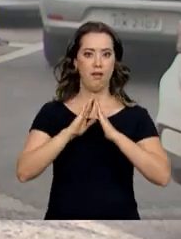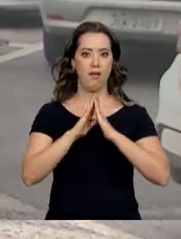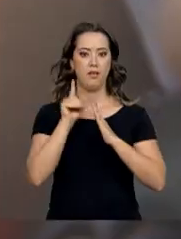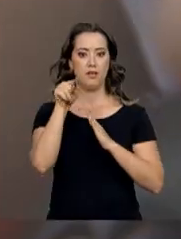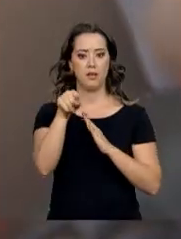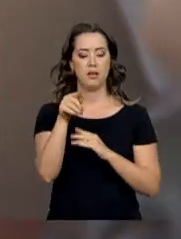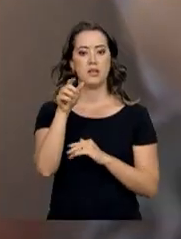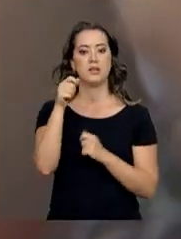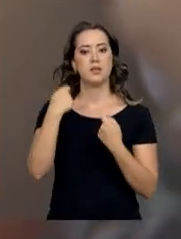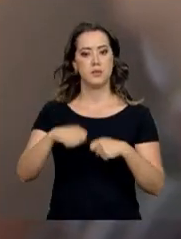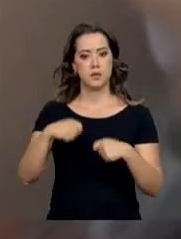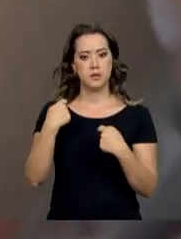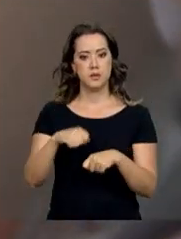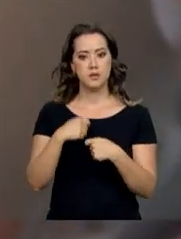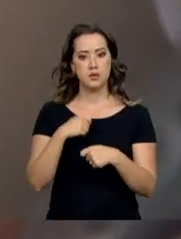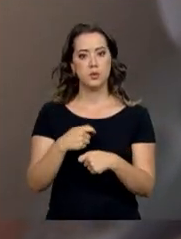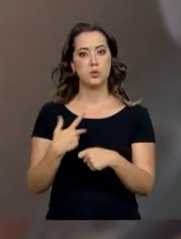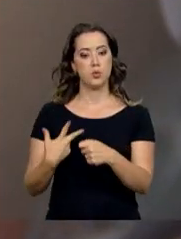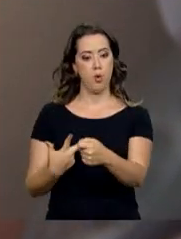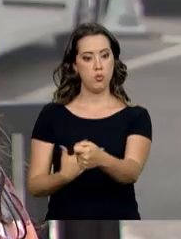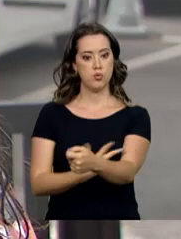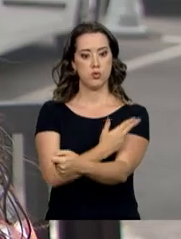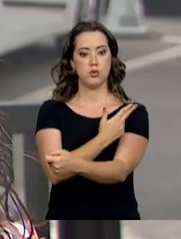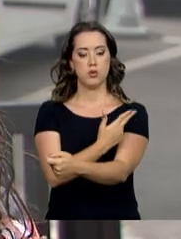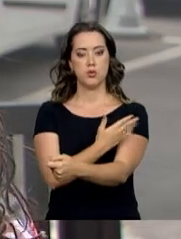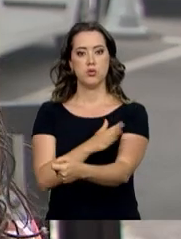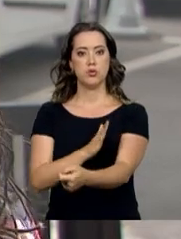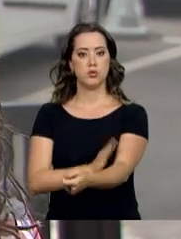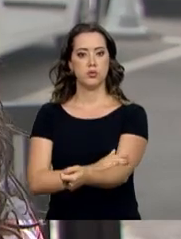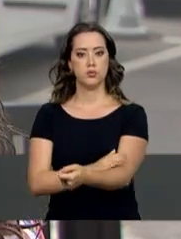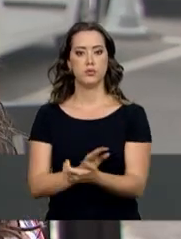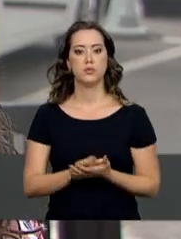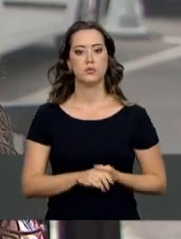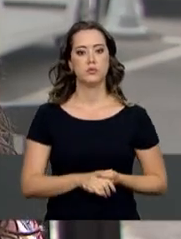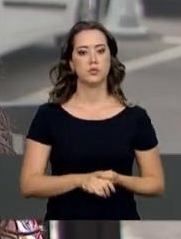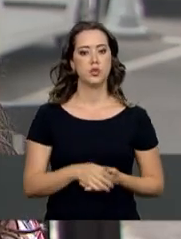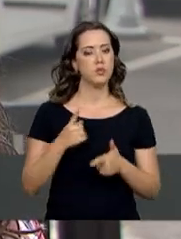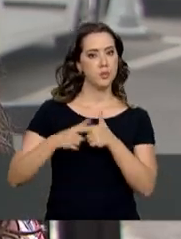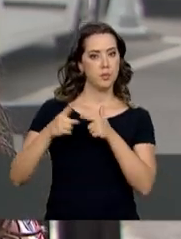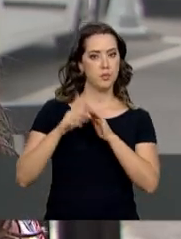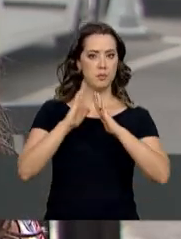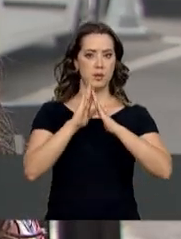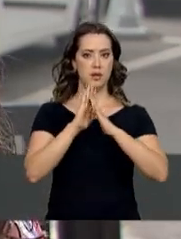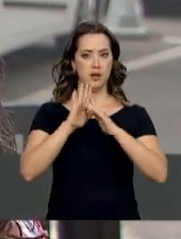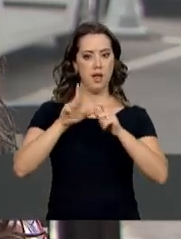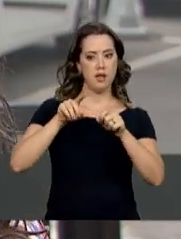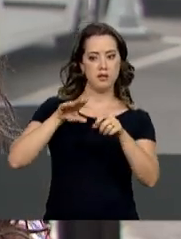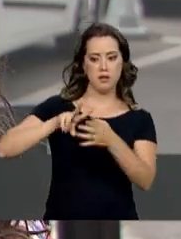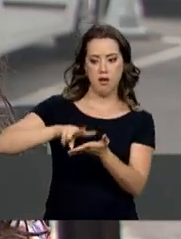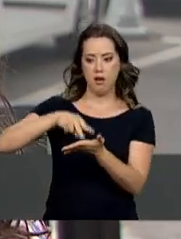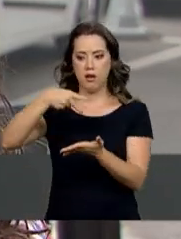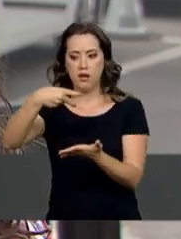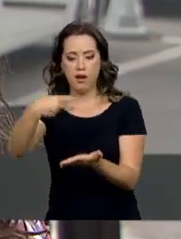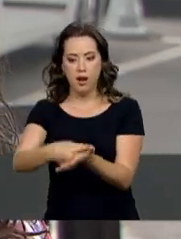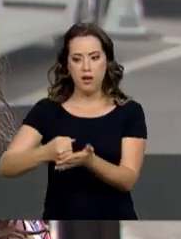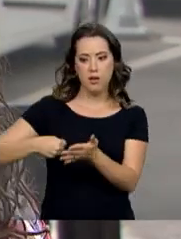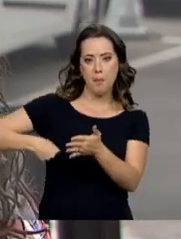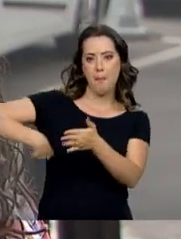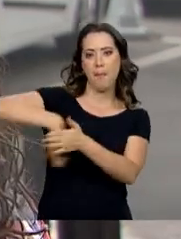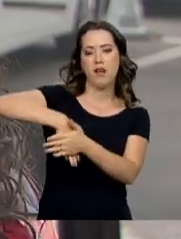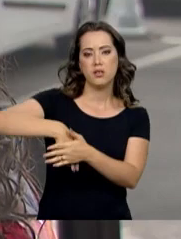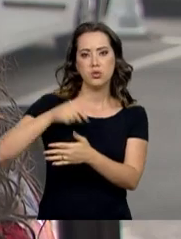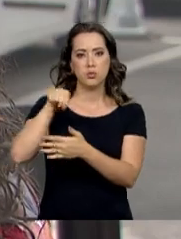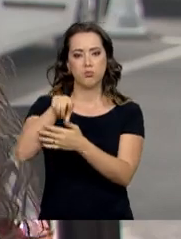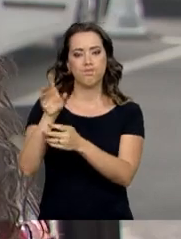priscila precisou de uma cirurgia no braço eu tive um acidente em casa né caí bati na janela cortez um corte profundo